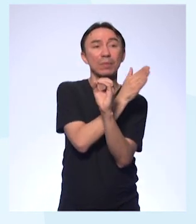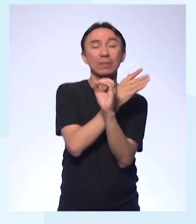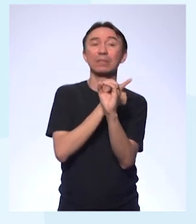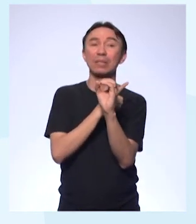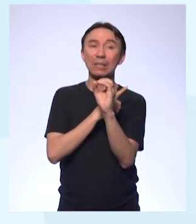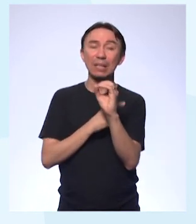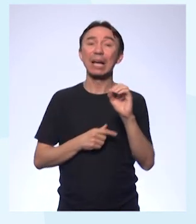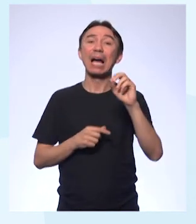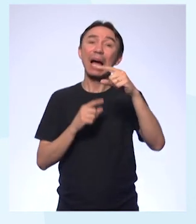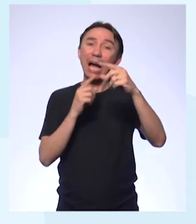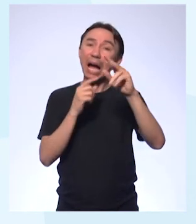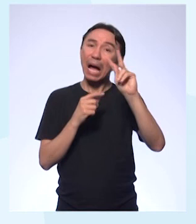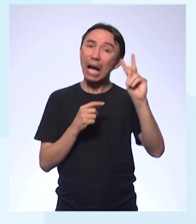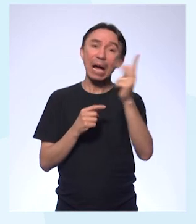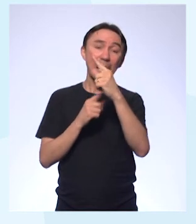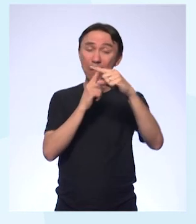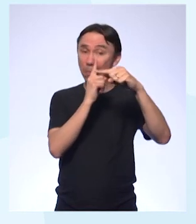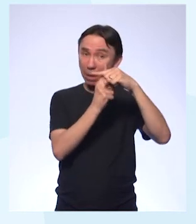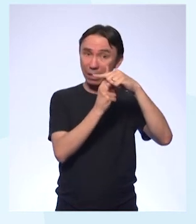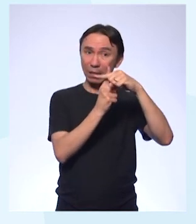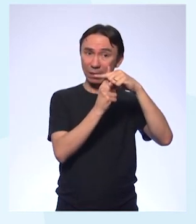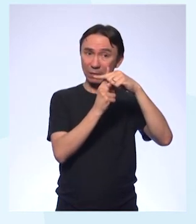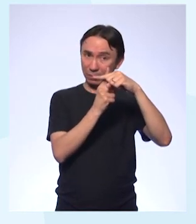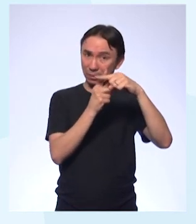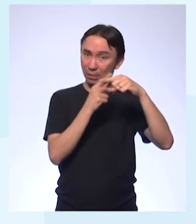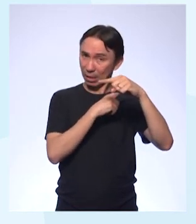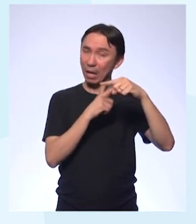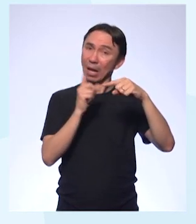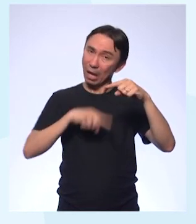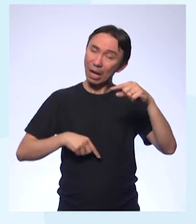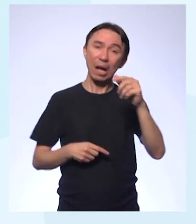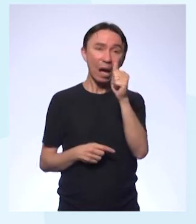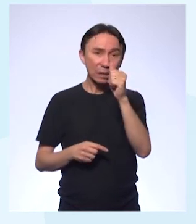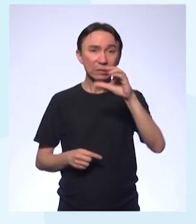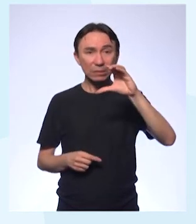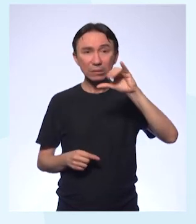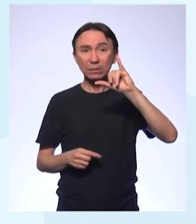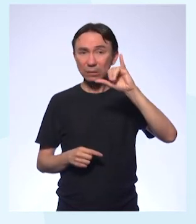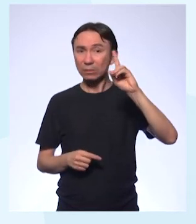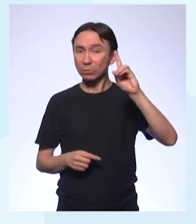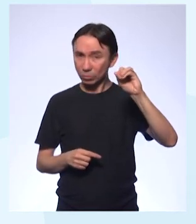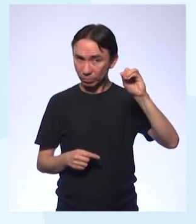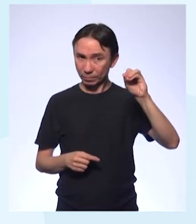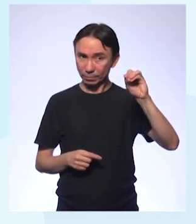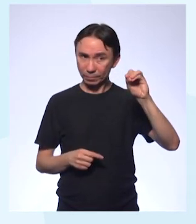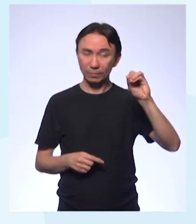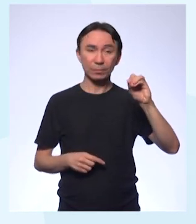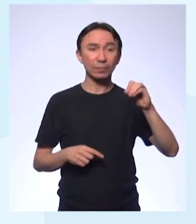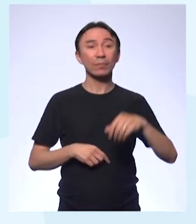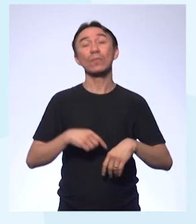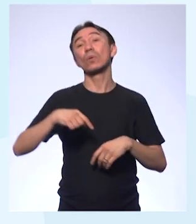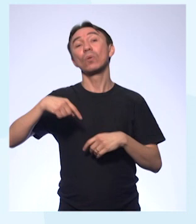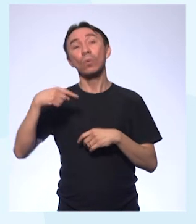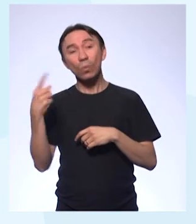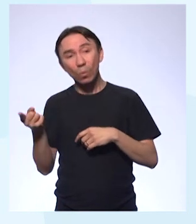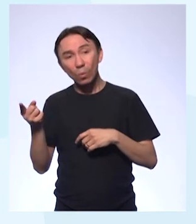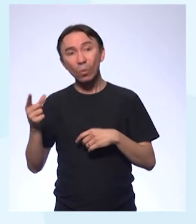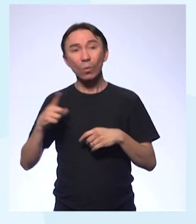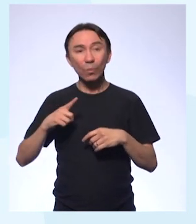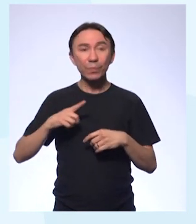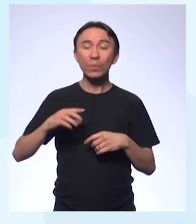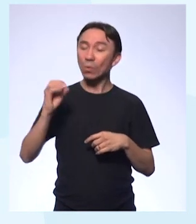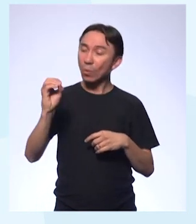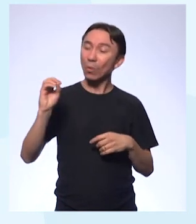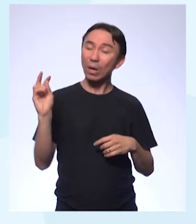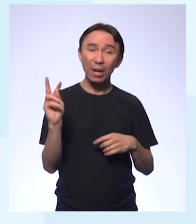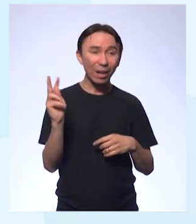diluído na minha solução. Então, vai ser uma solução mais ácida. E aqui eu vou ter o outro componente da água, que é o OH-, tá,